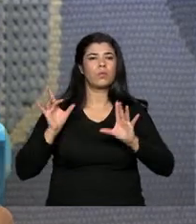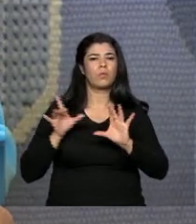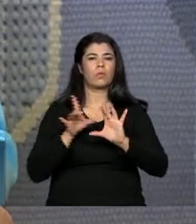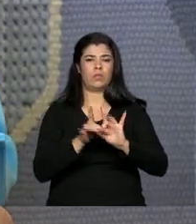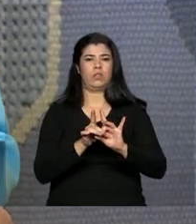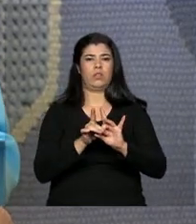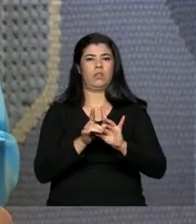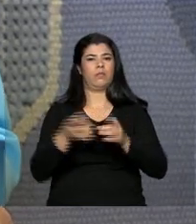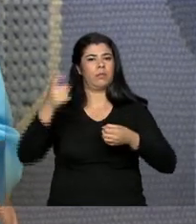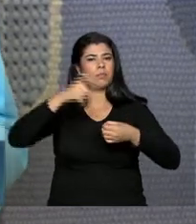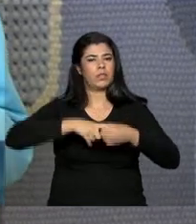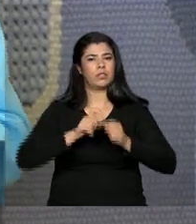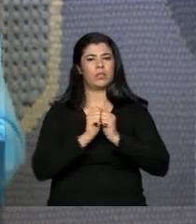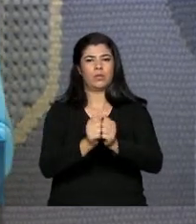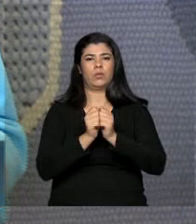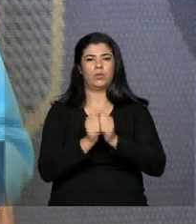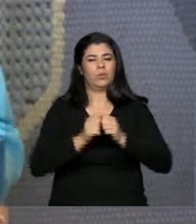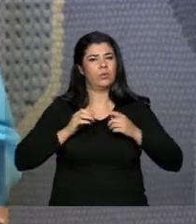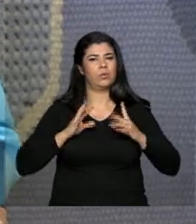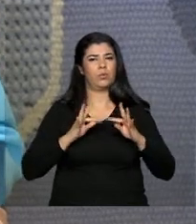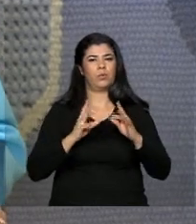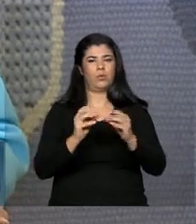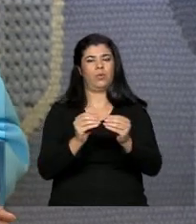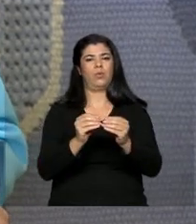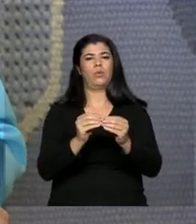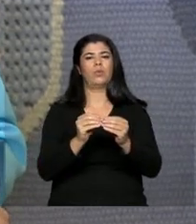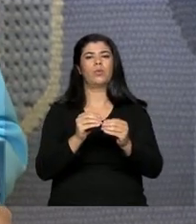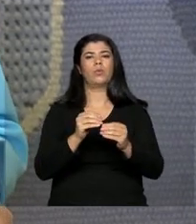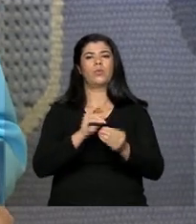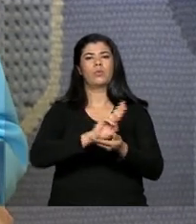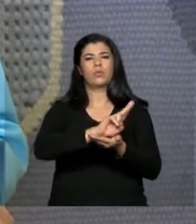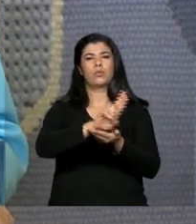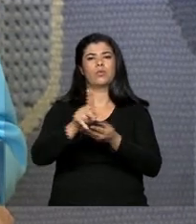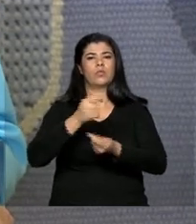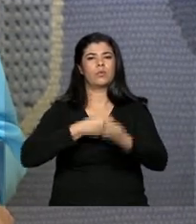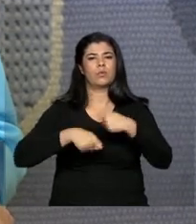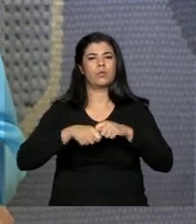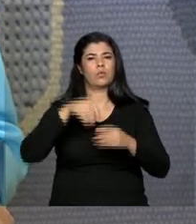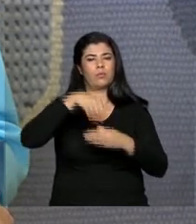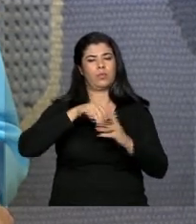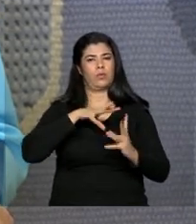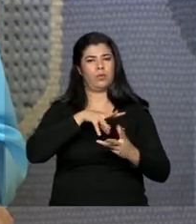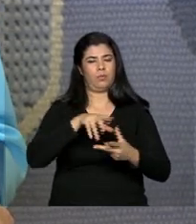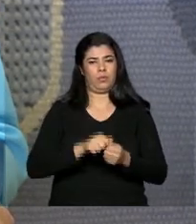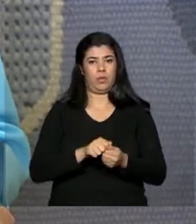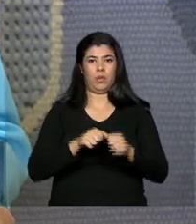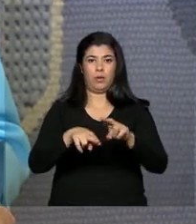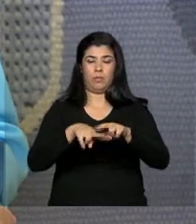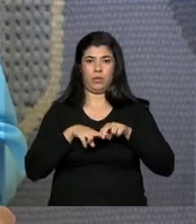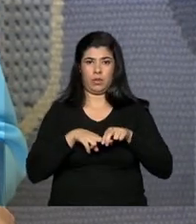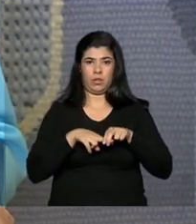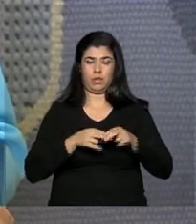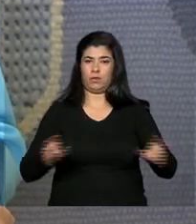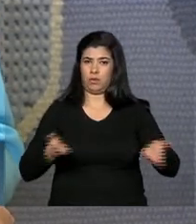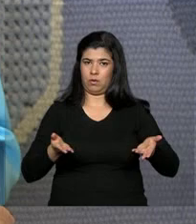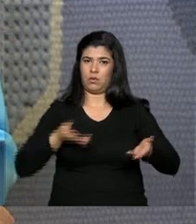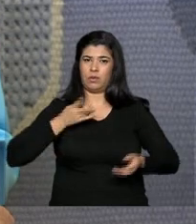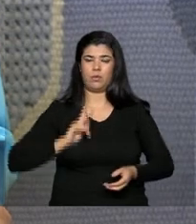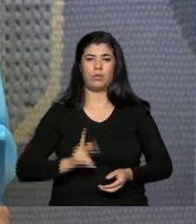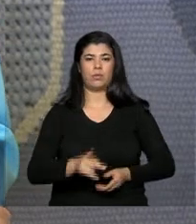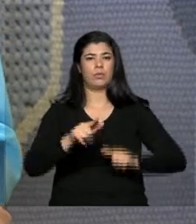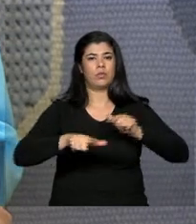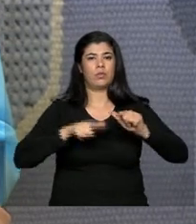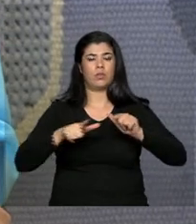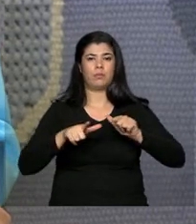forças entre todas as economias no mundo. Por isso, vamos seguir